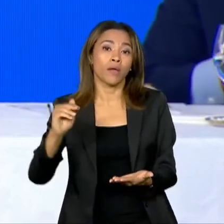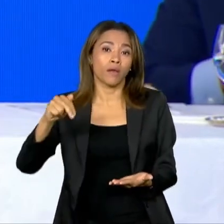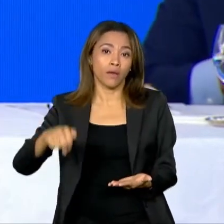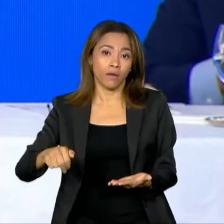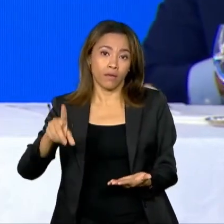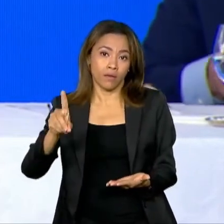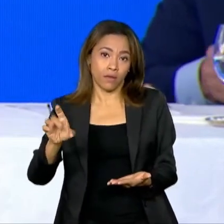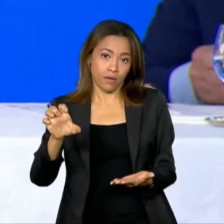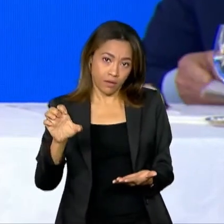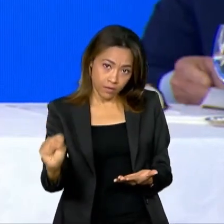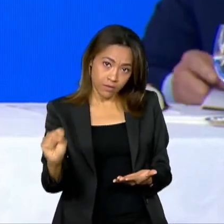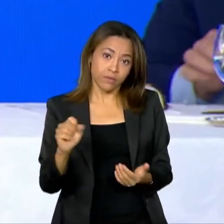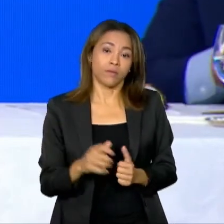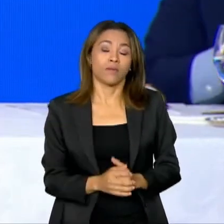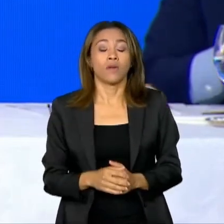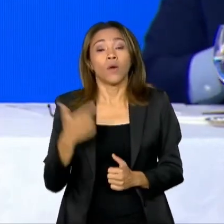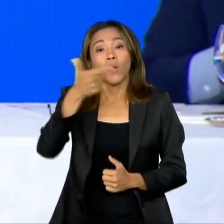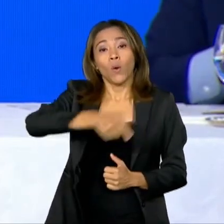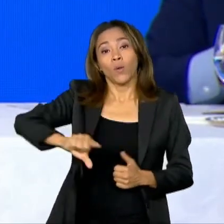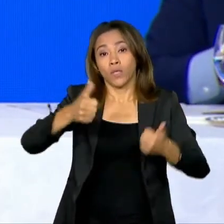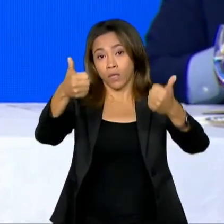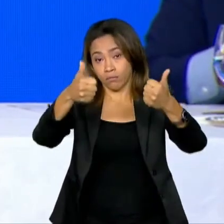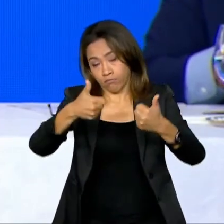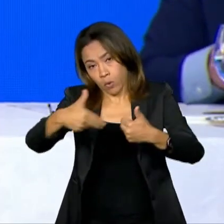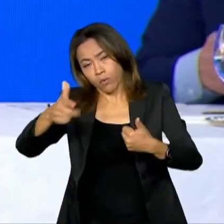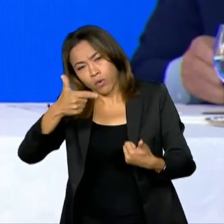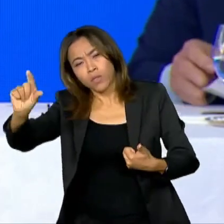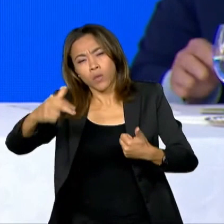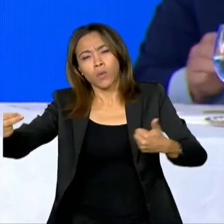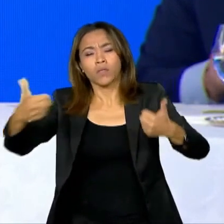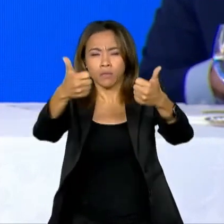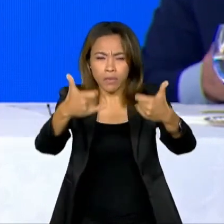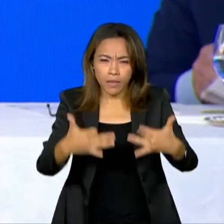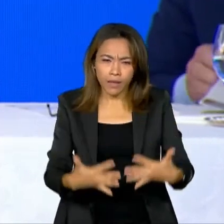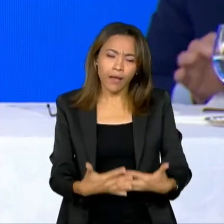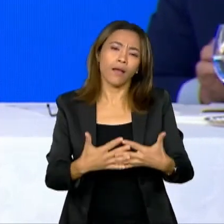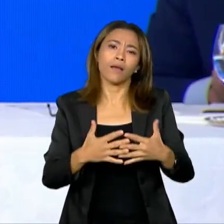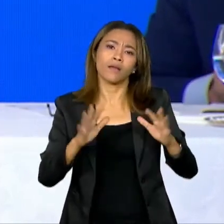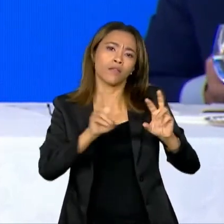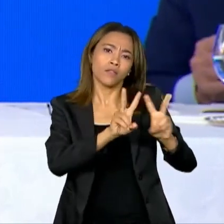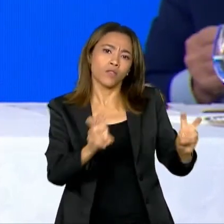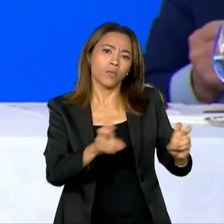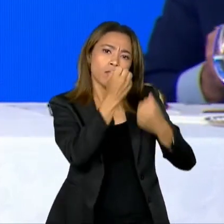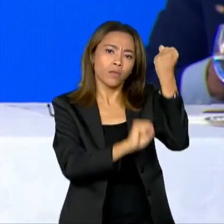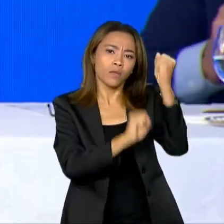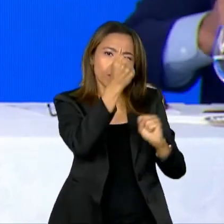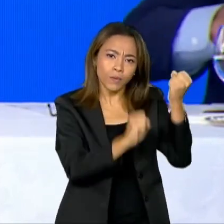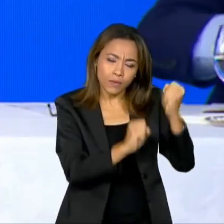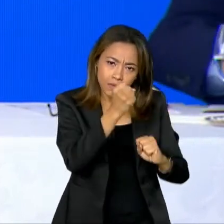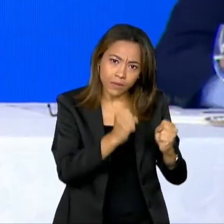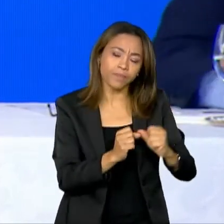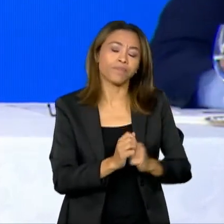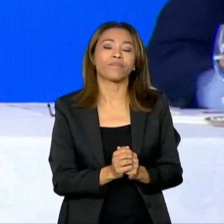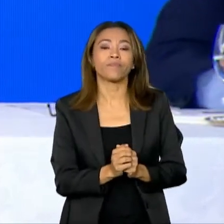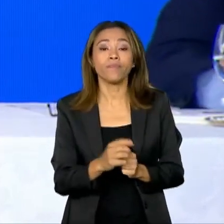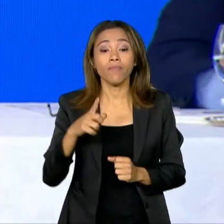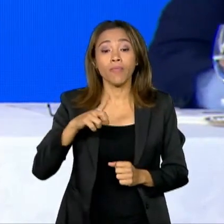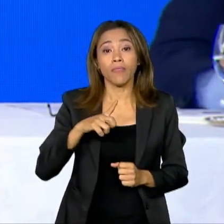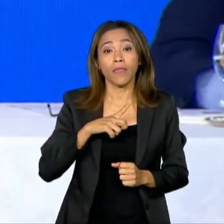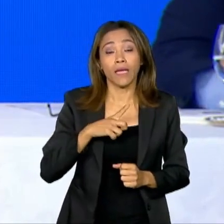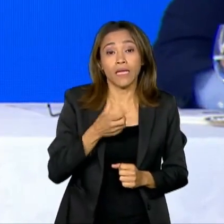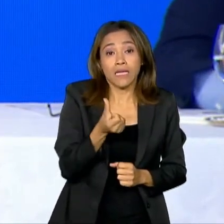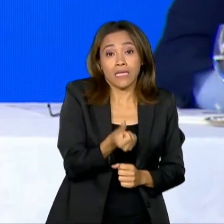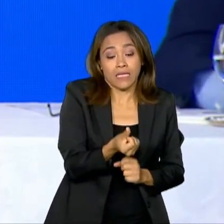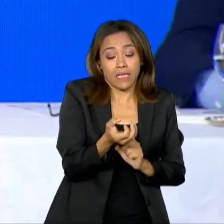Depois queria destacar, ainda na indústria inovadora, a mais inovação. São 60